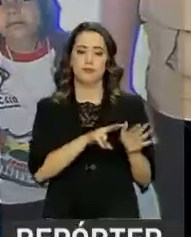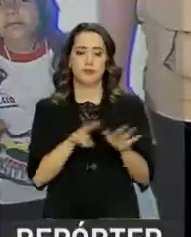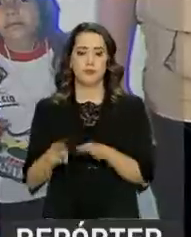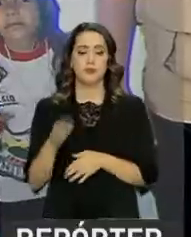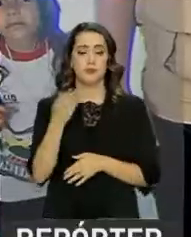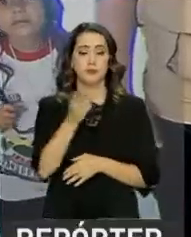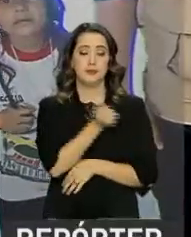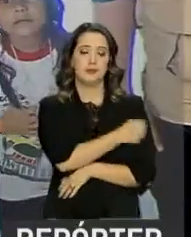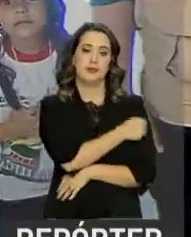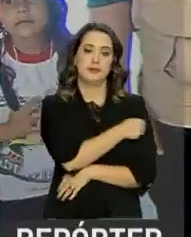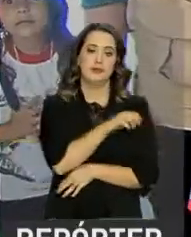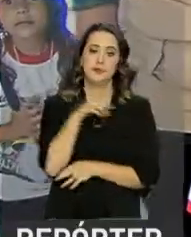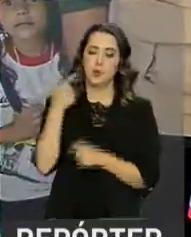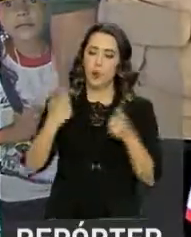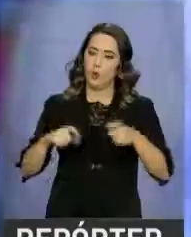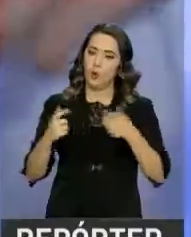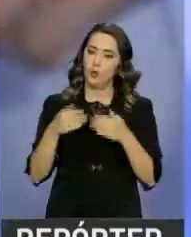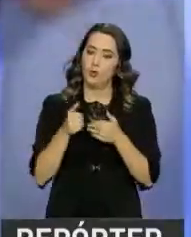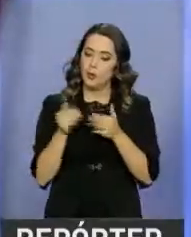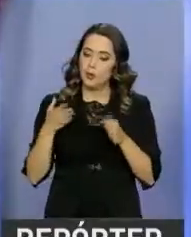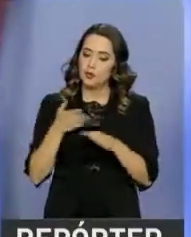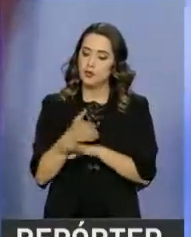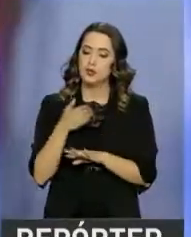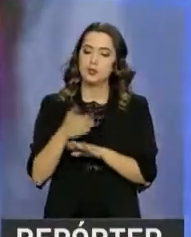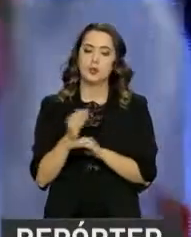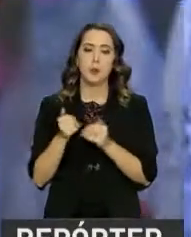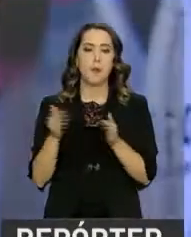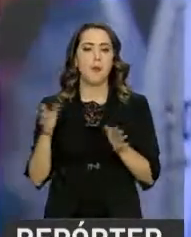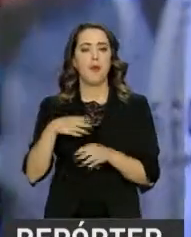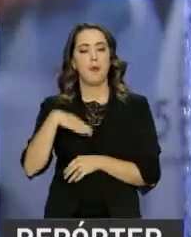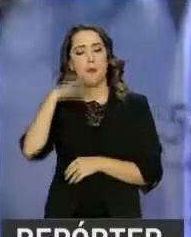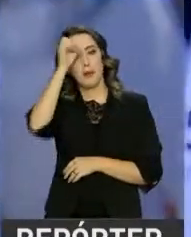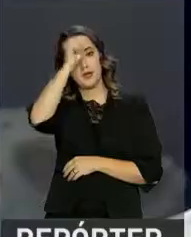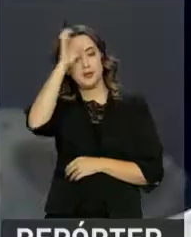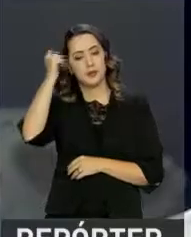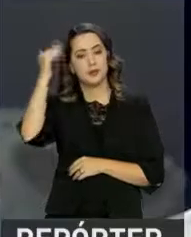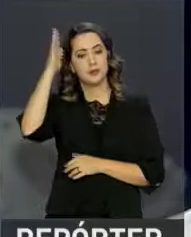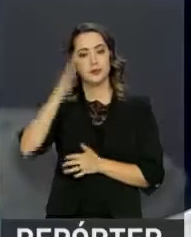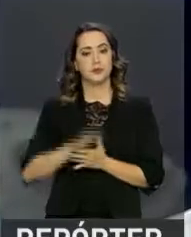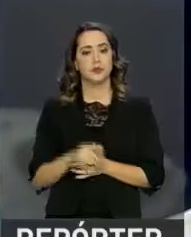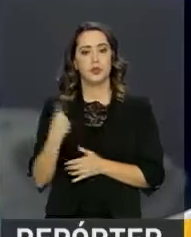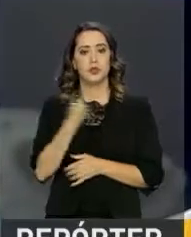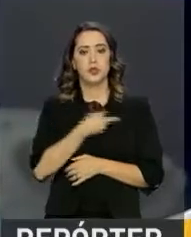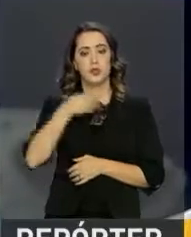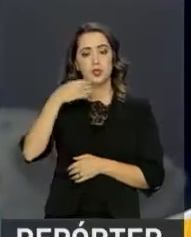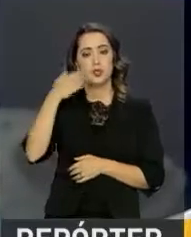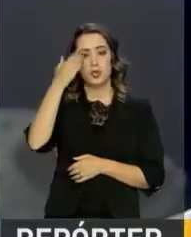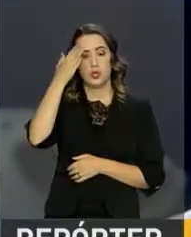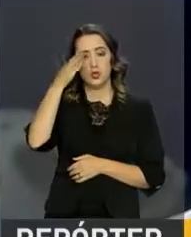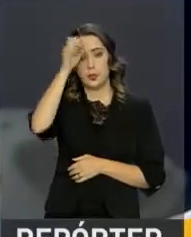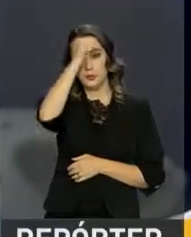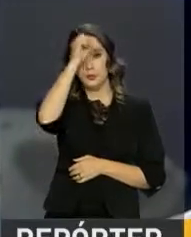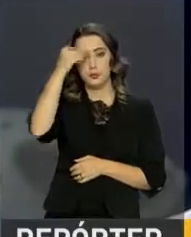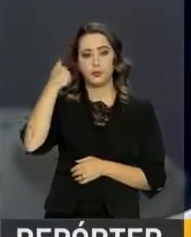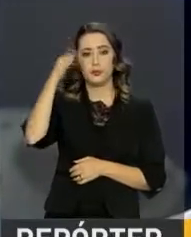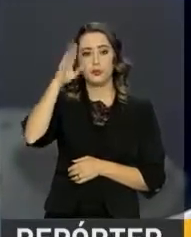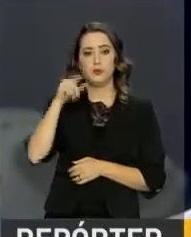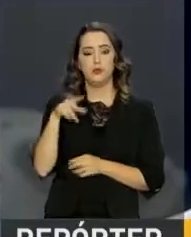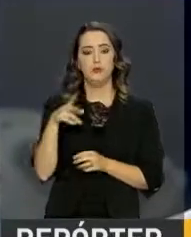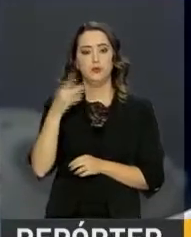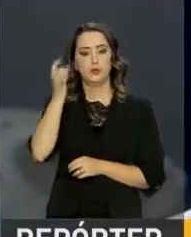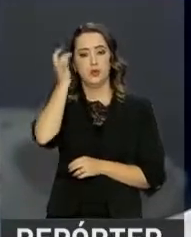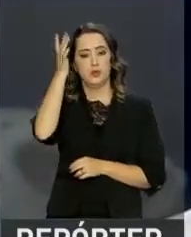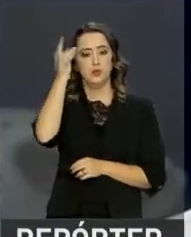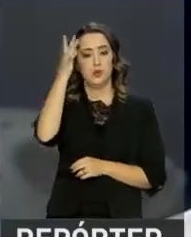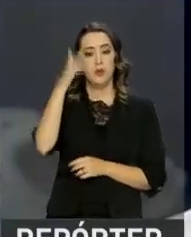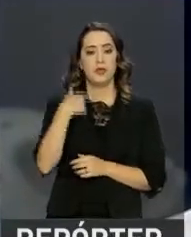esses estudantes, os museus são uma porta de entrada para ampliar o conhecimento. A gente aprende um pouco mais e dificulta e a